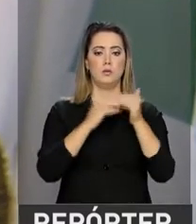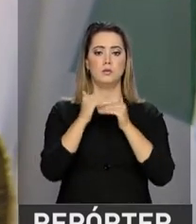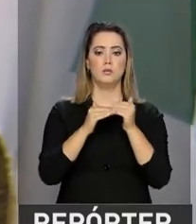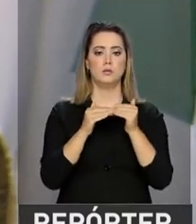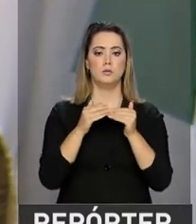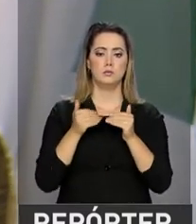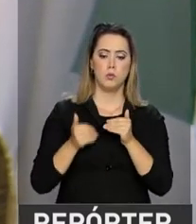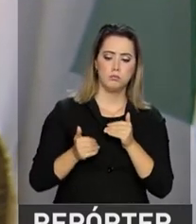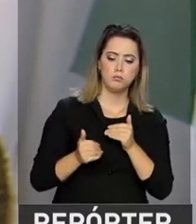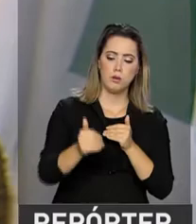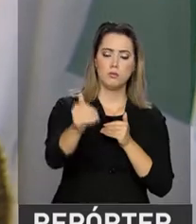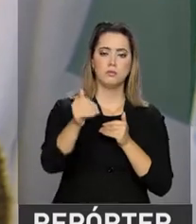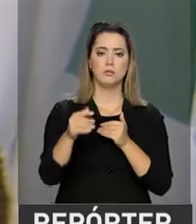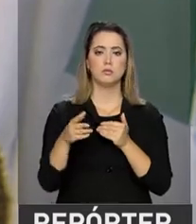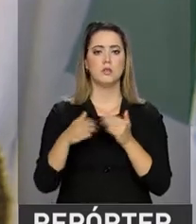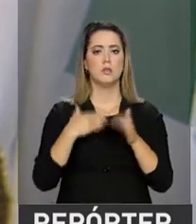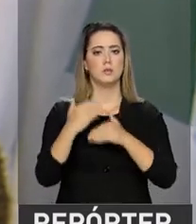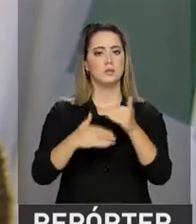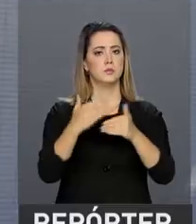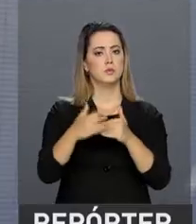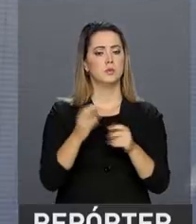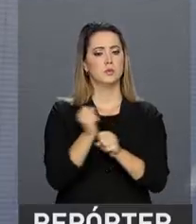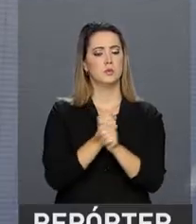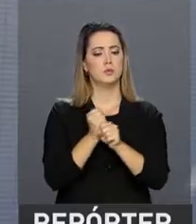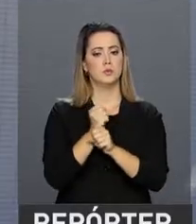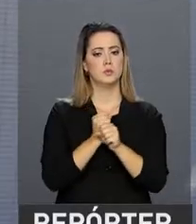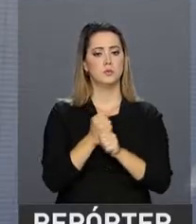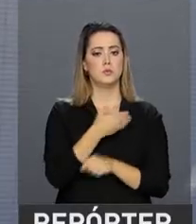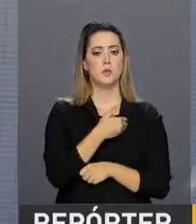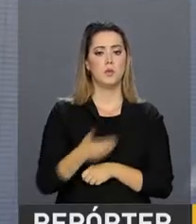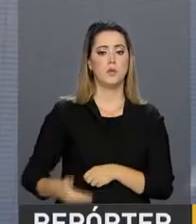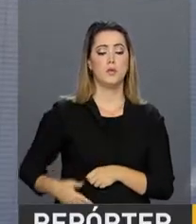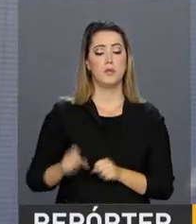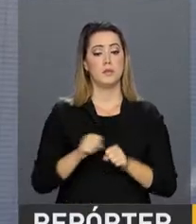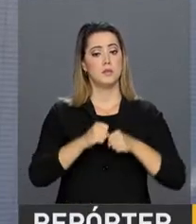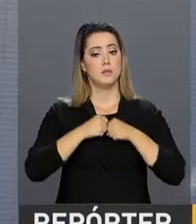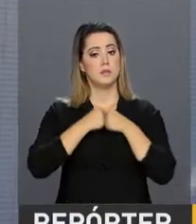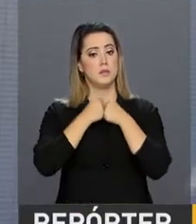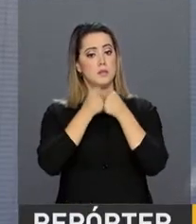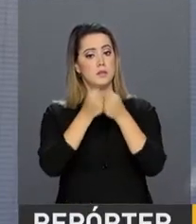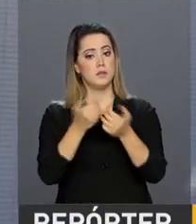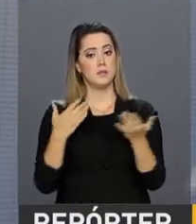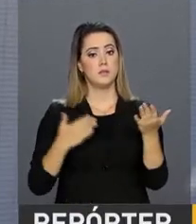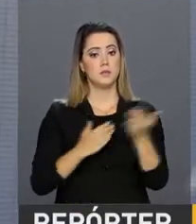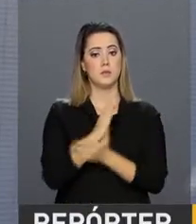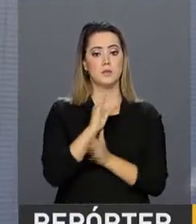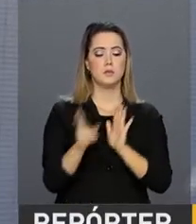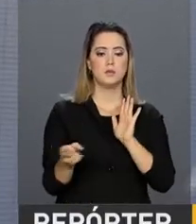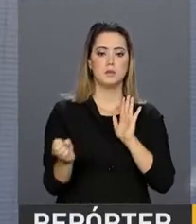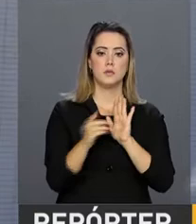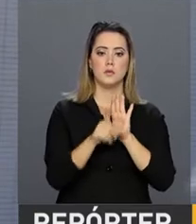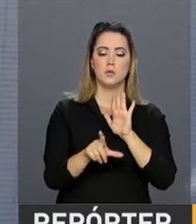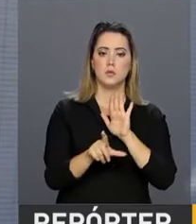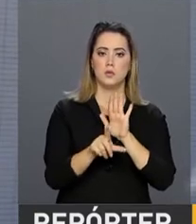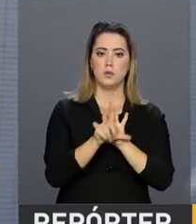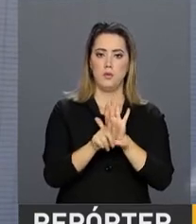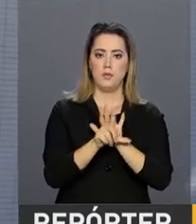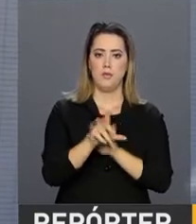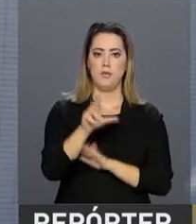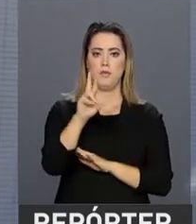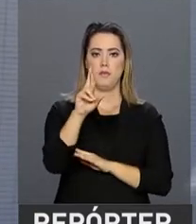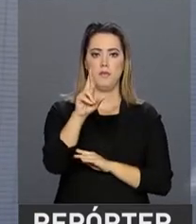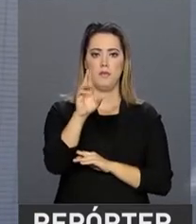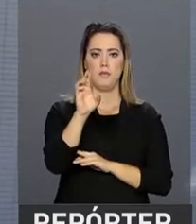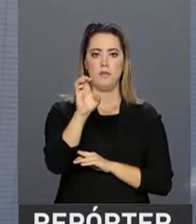que vai acelerando touré decorrer do ano o governo está empenhado na aprovação do novo texto do reffis o programa de